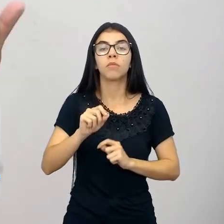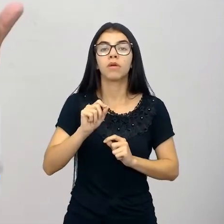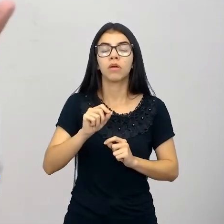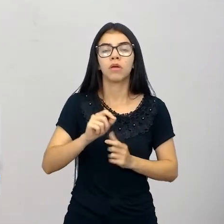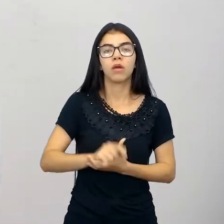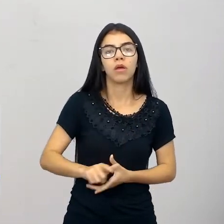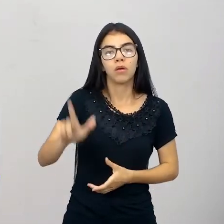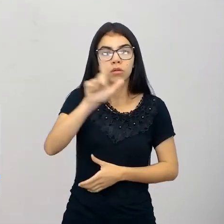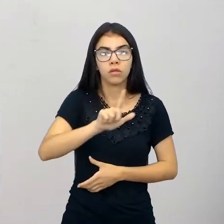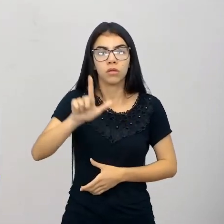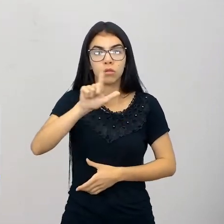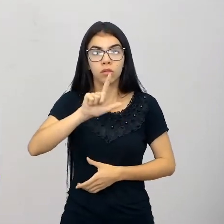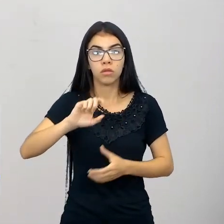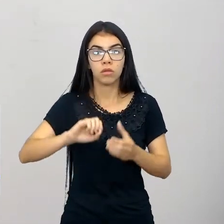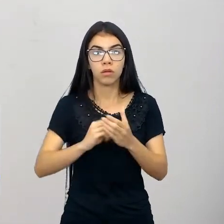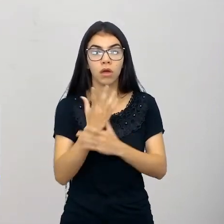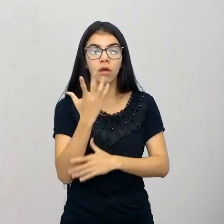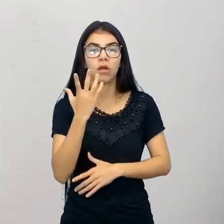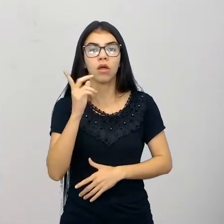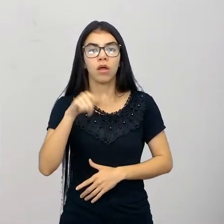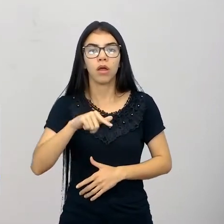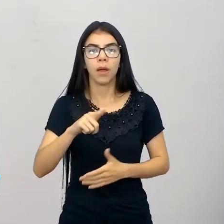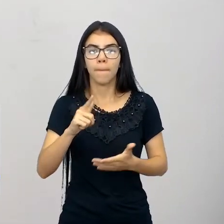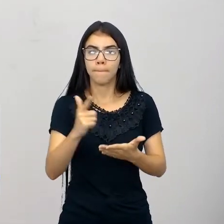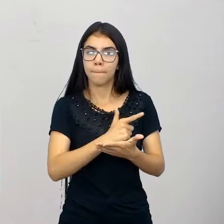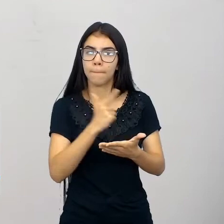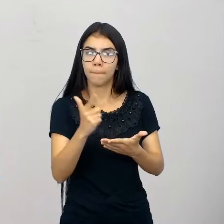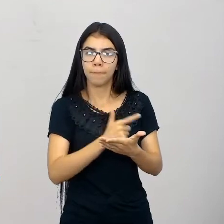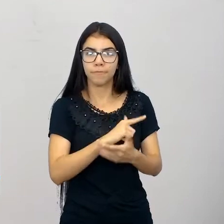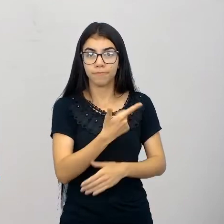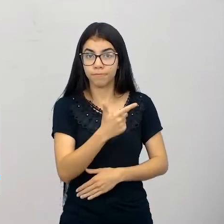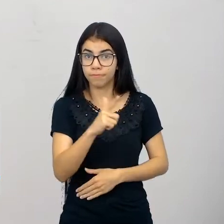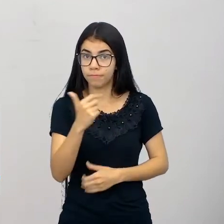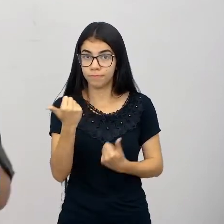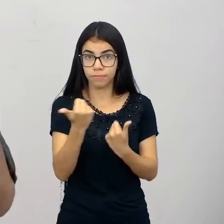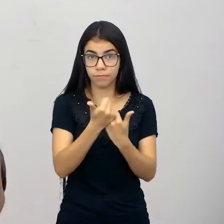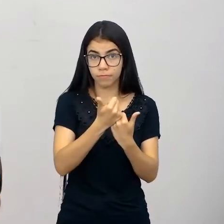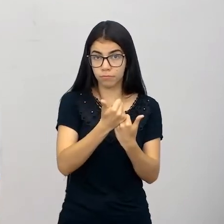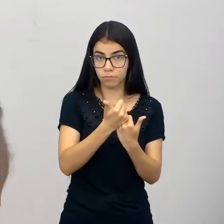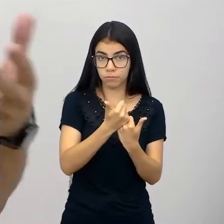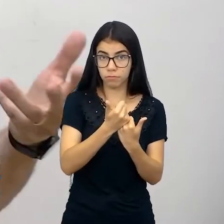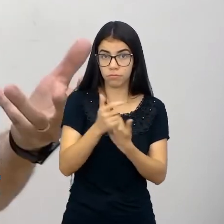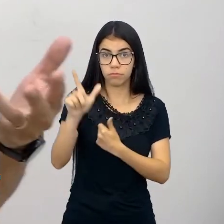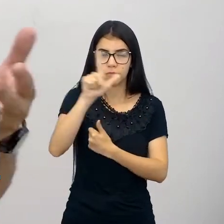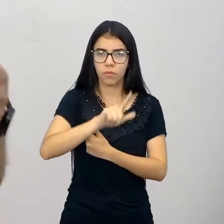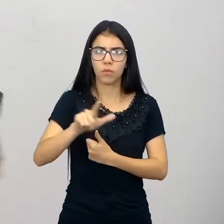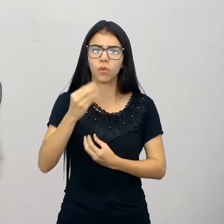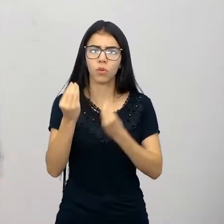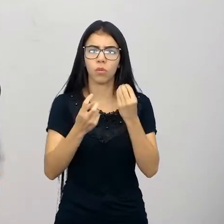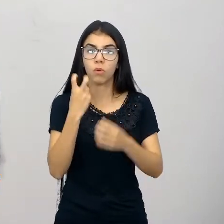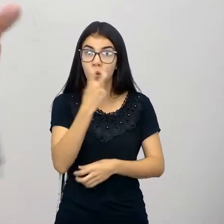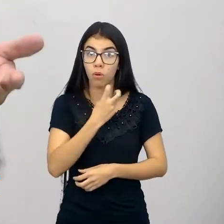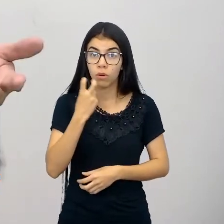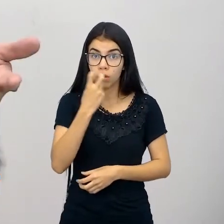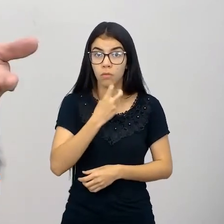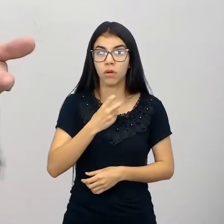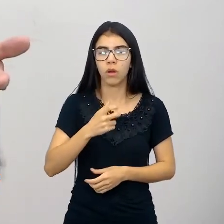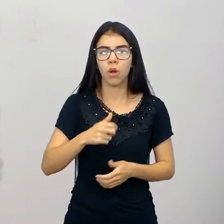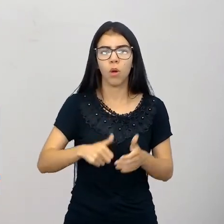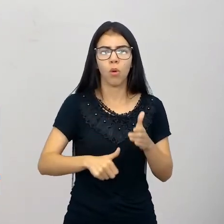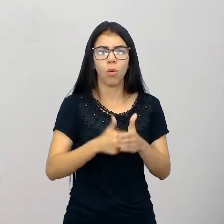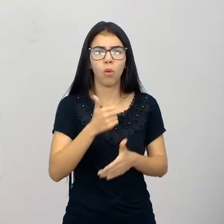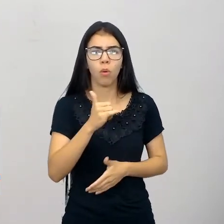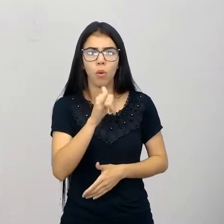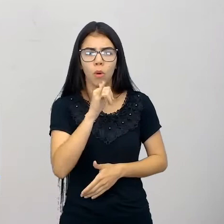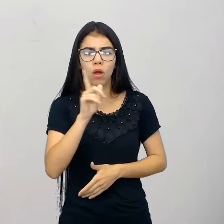literatura surgiu, ela não tinha o livro como suporte. A literatura surgiu oralmente. Um dos exemplos que eu posso dar para